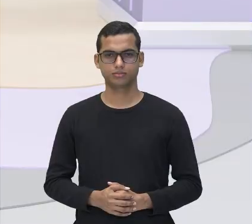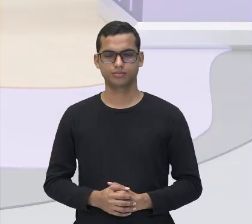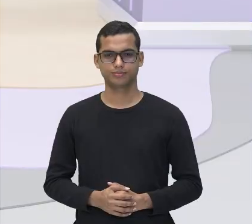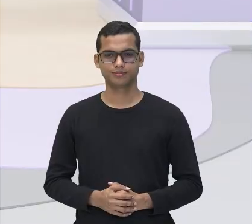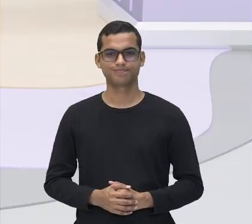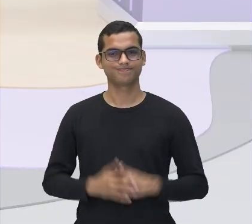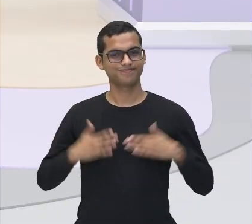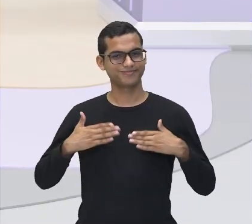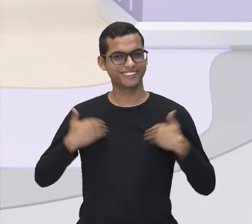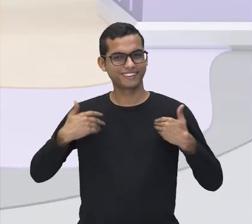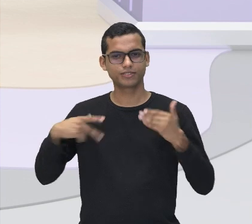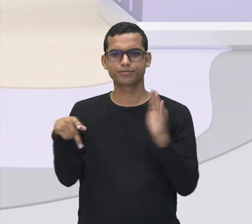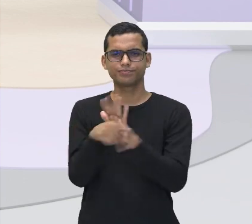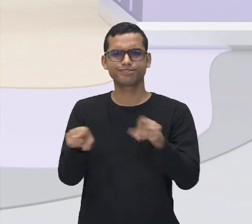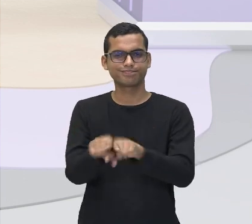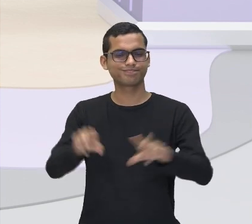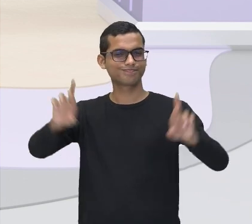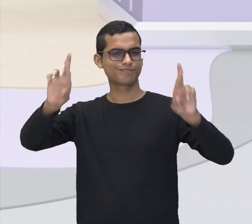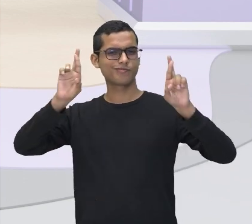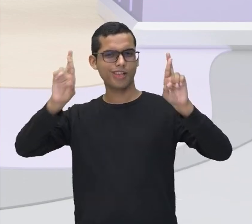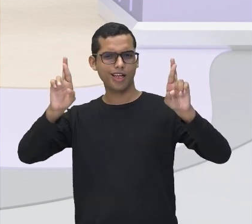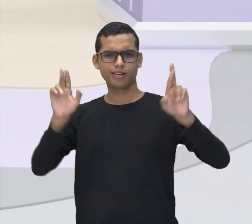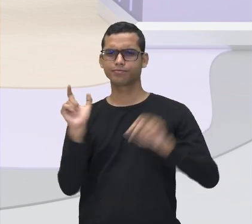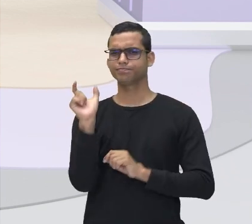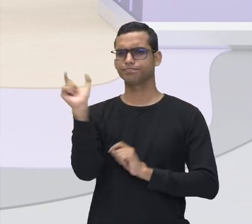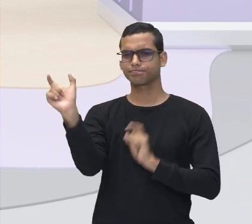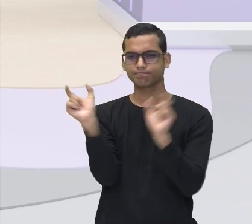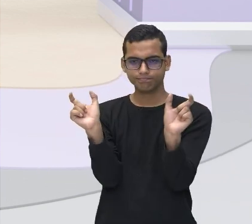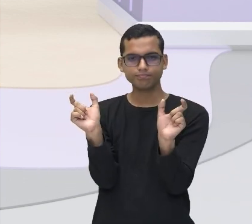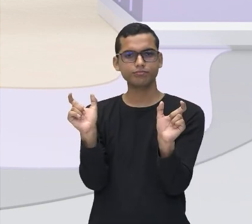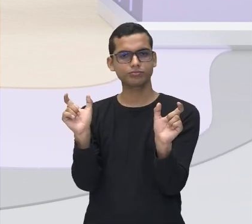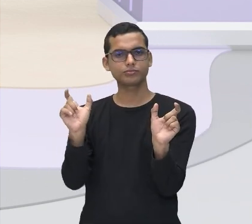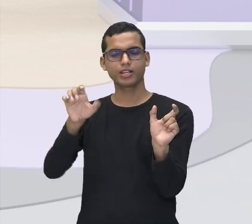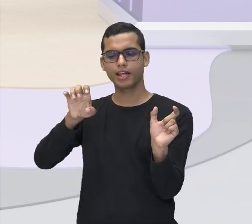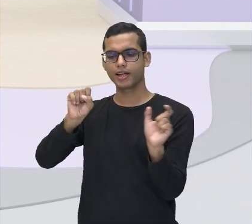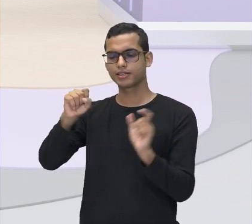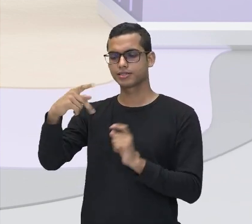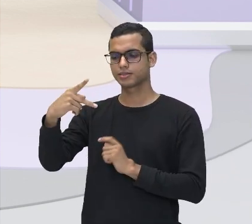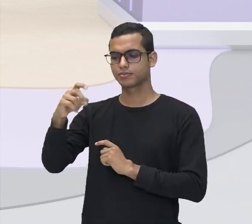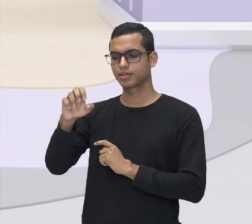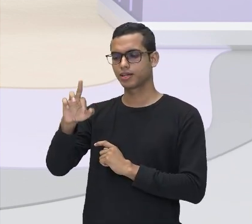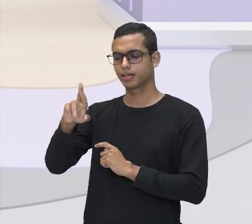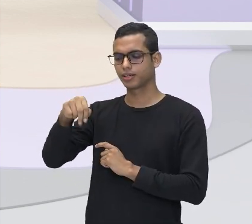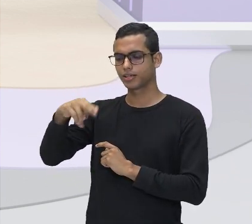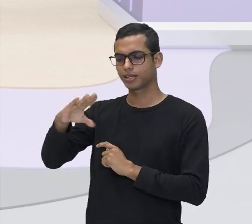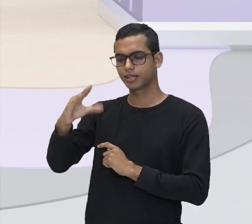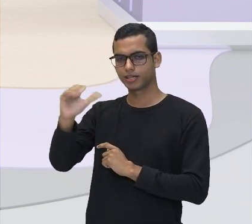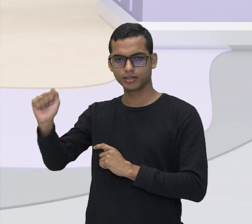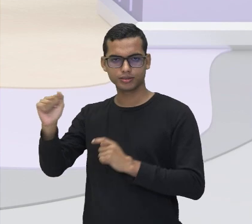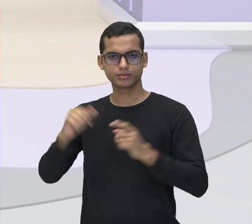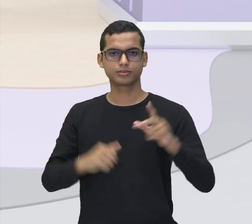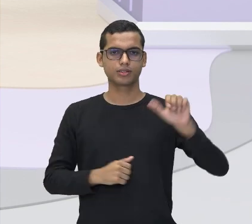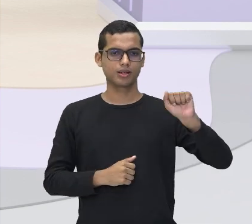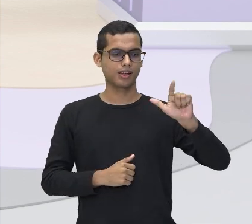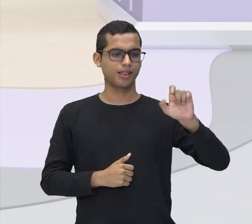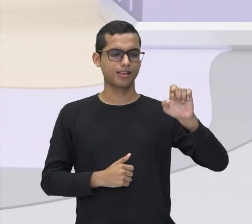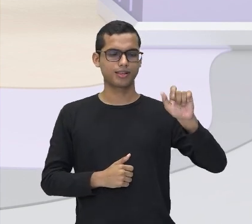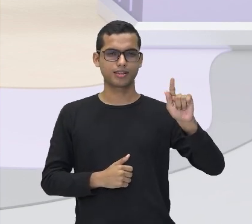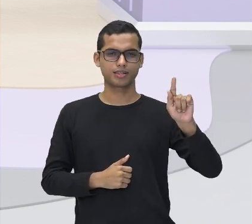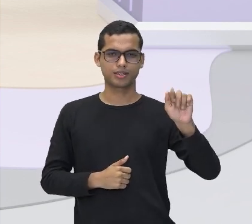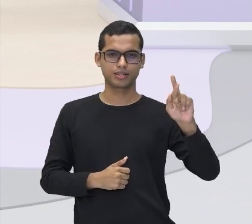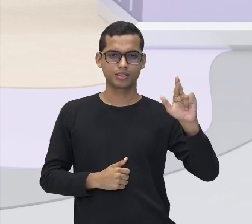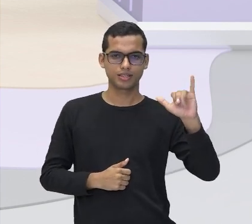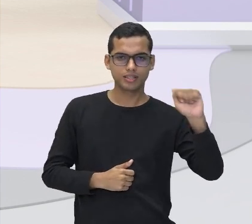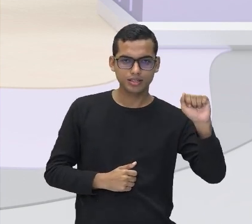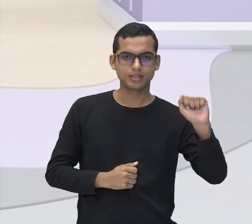Alegria e esperança é a palavra que eu quero te acolher hoje na nossa aula de ensino religioso. Seja bem-vindo, meu caro aluno,